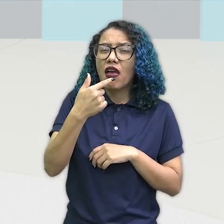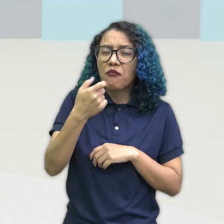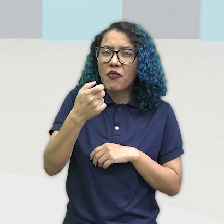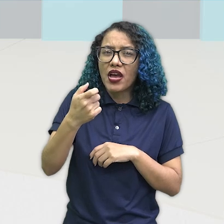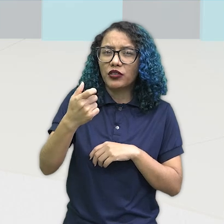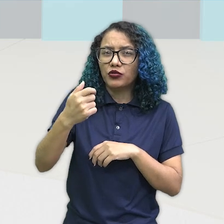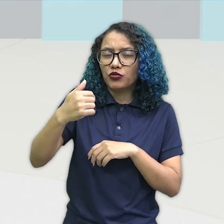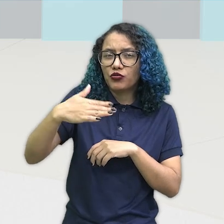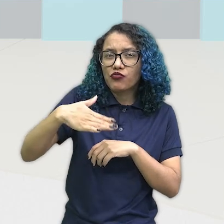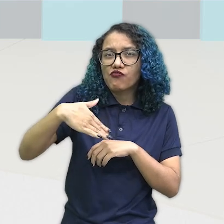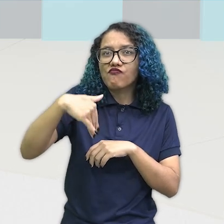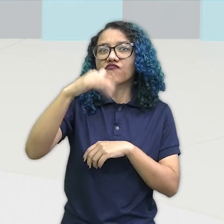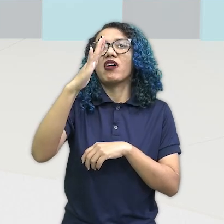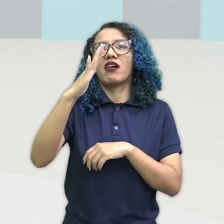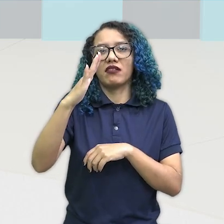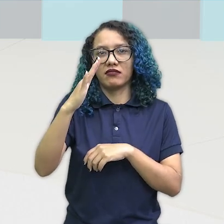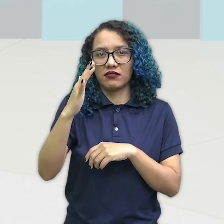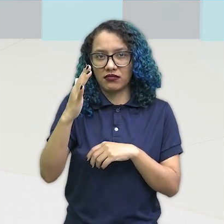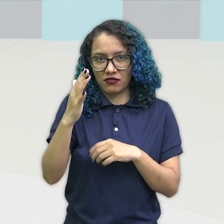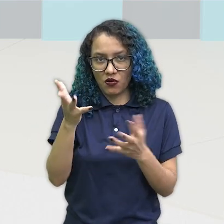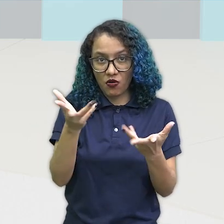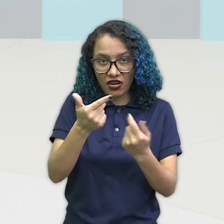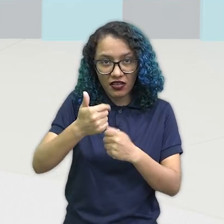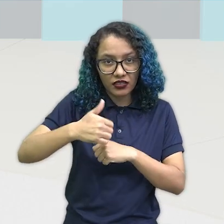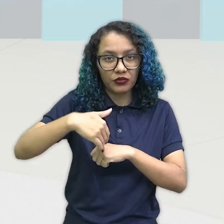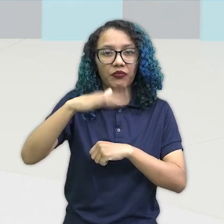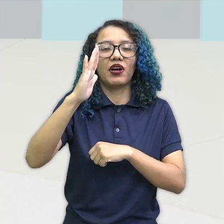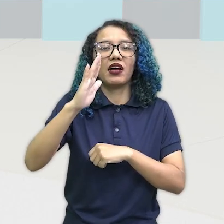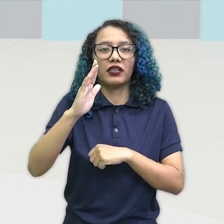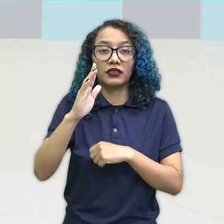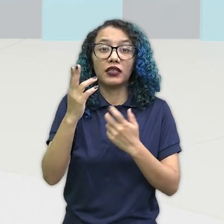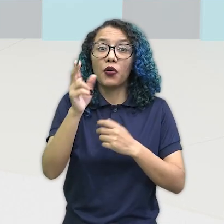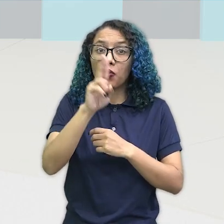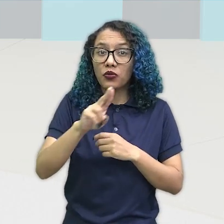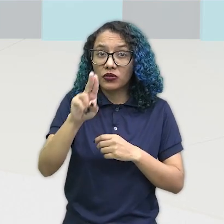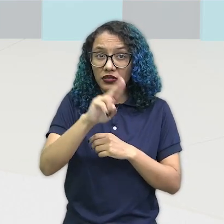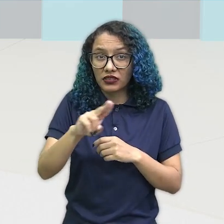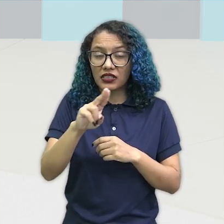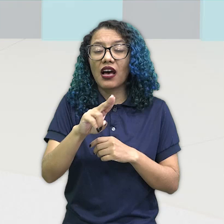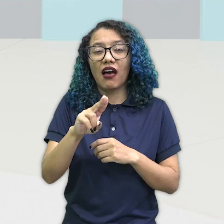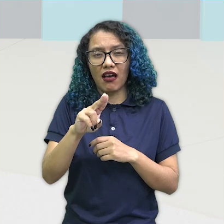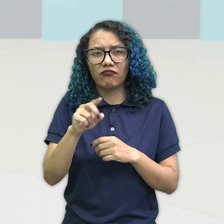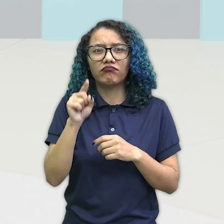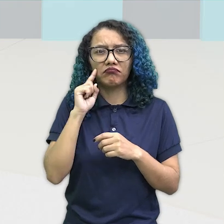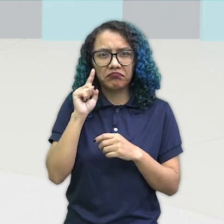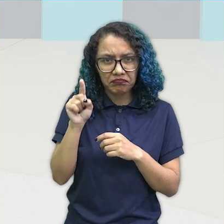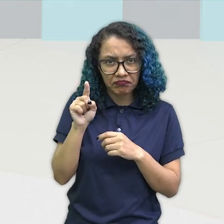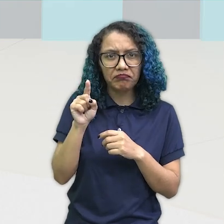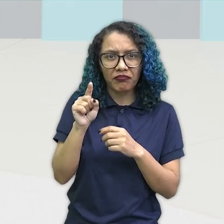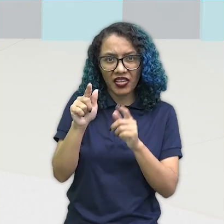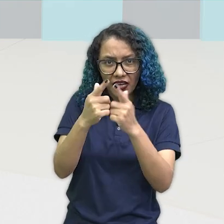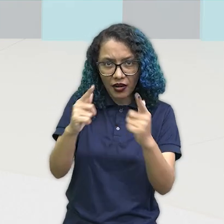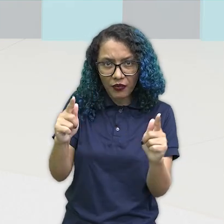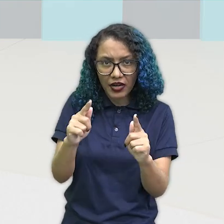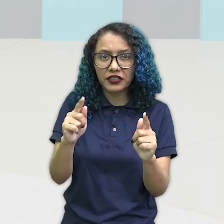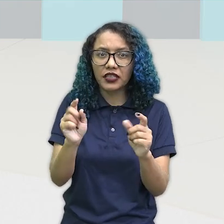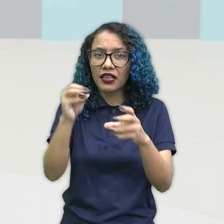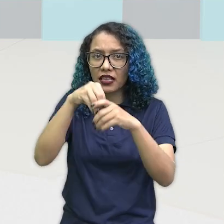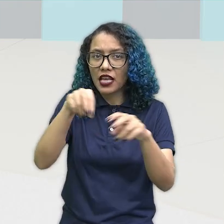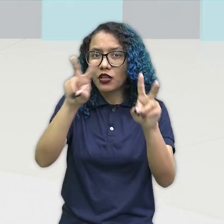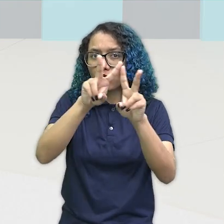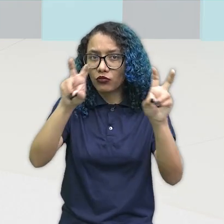Então, usar o grau superlativo no título das notícias dá essa ideia, né? Dá essa impressão